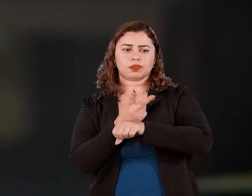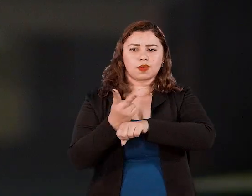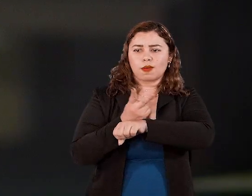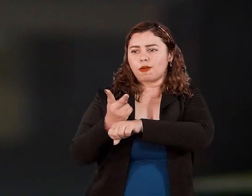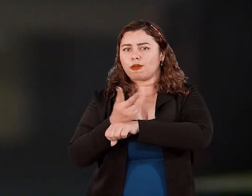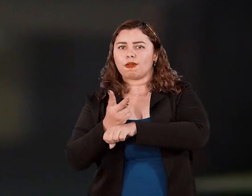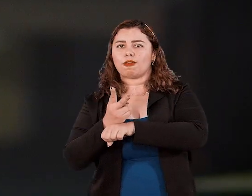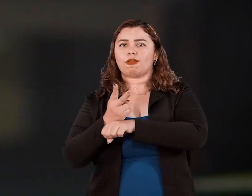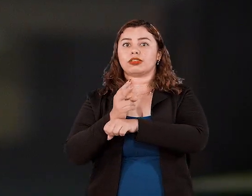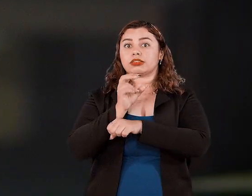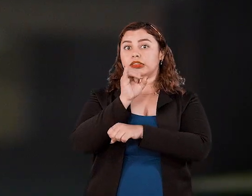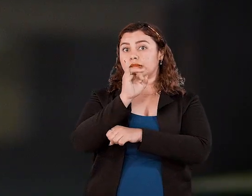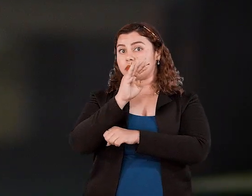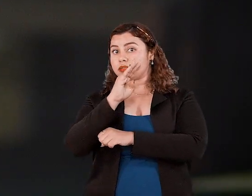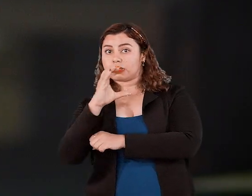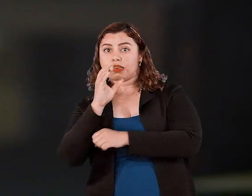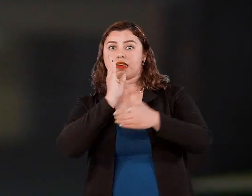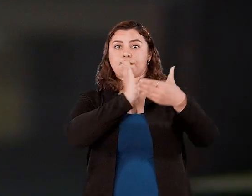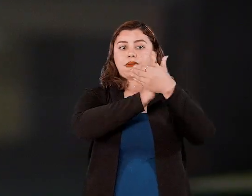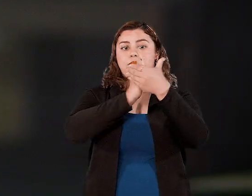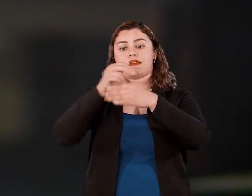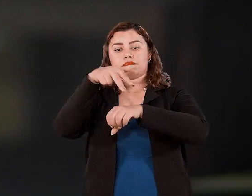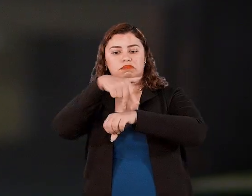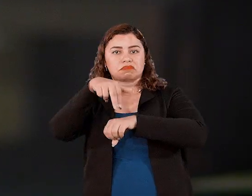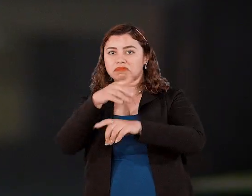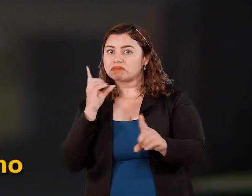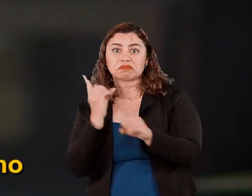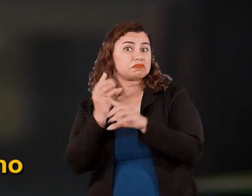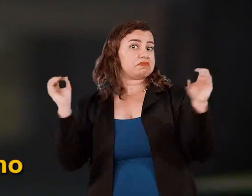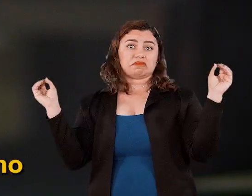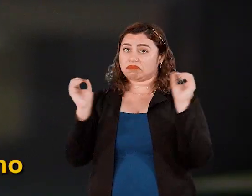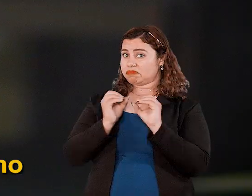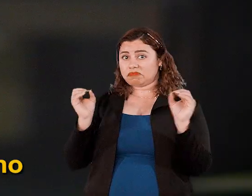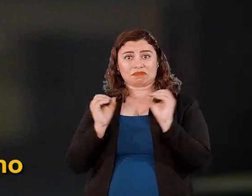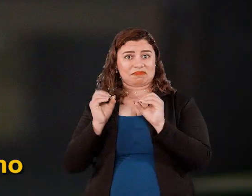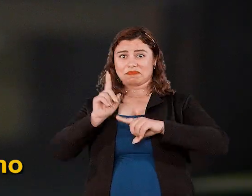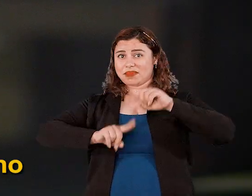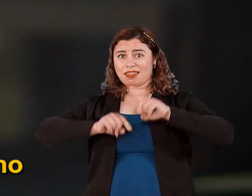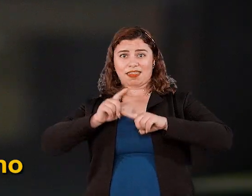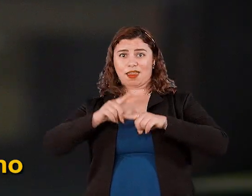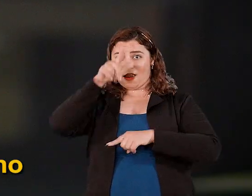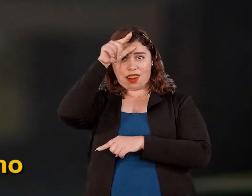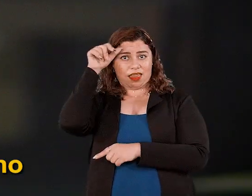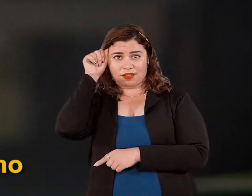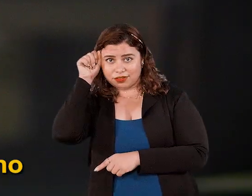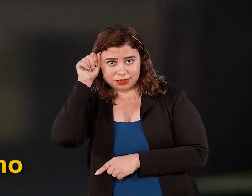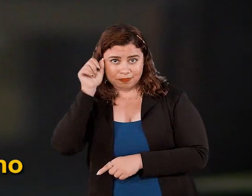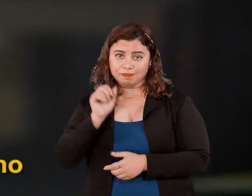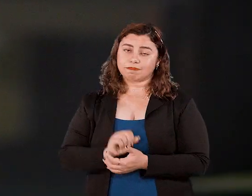nós procuramos no Instituto, na Biblioteca Nacional, não encontramos nada de Levino.